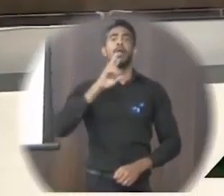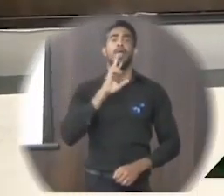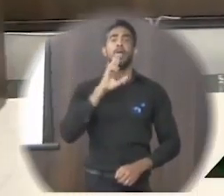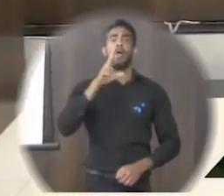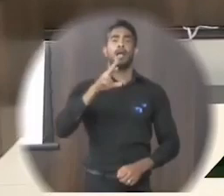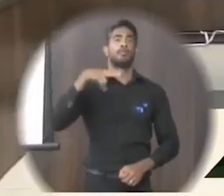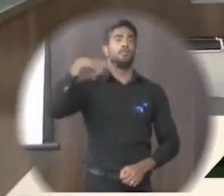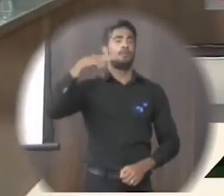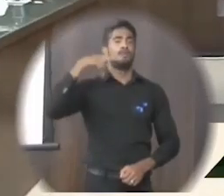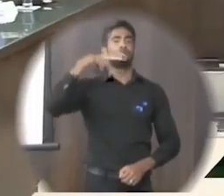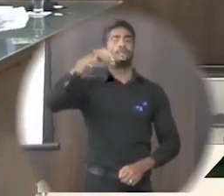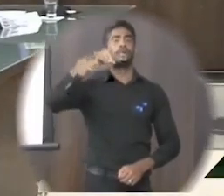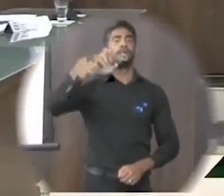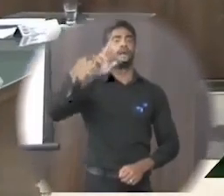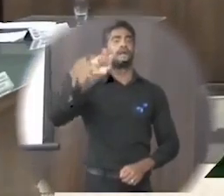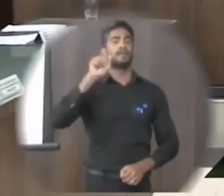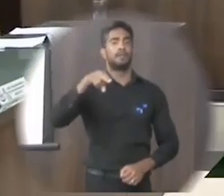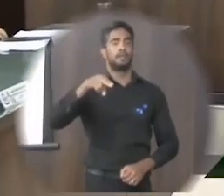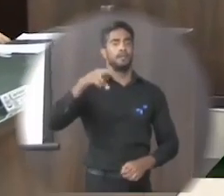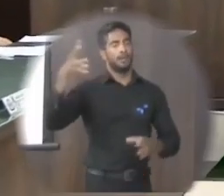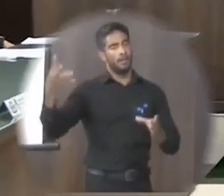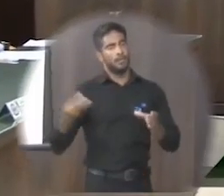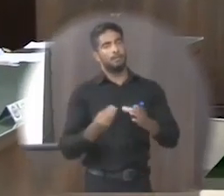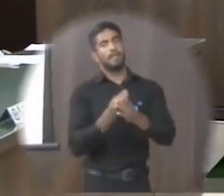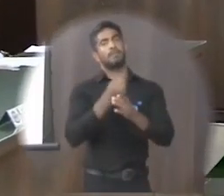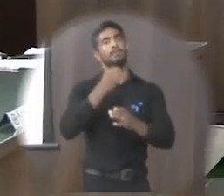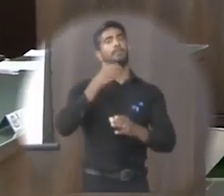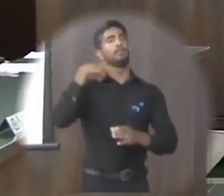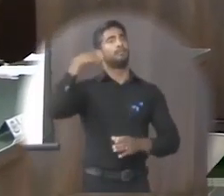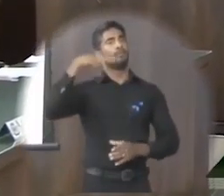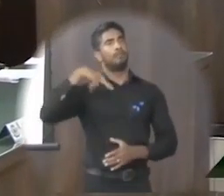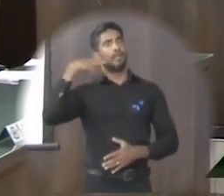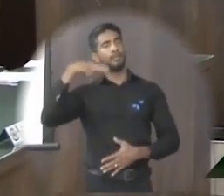o vereador Derlan Miranda dos Reis. Membro, o vereador...